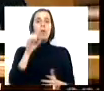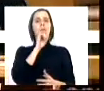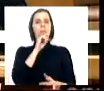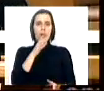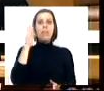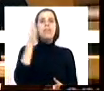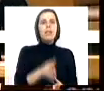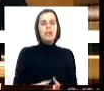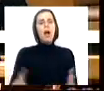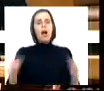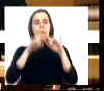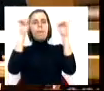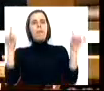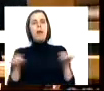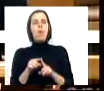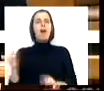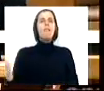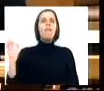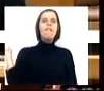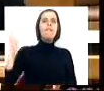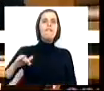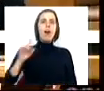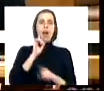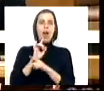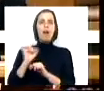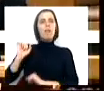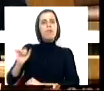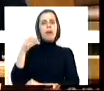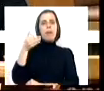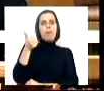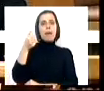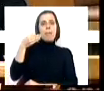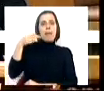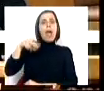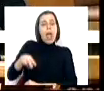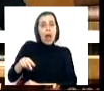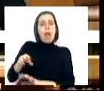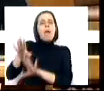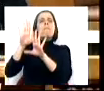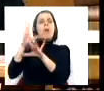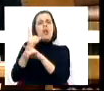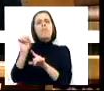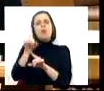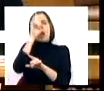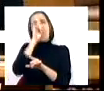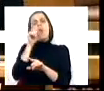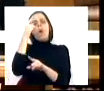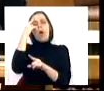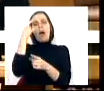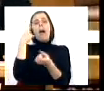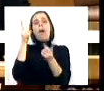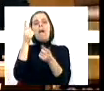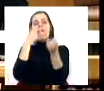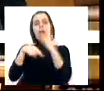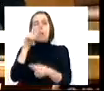pode dizer que são quadros provenientes dos ativos do BPN, mas então, por que não relembra a venda